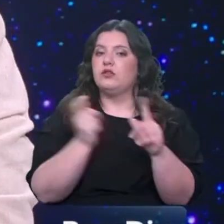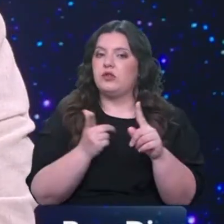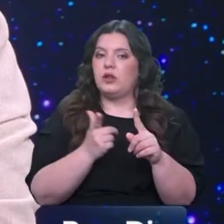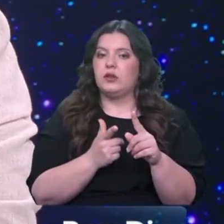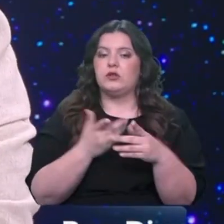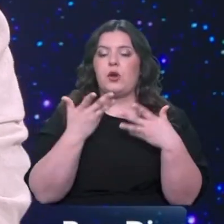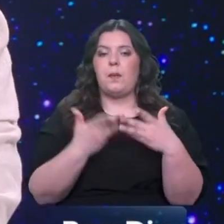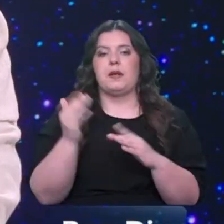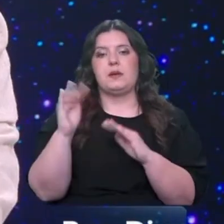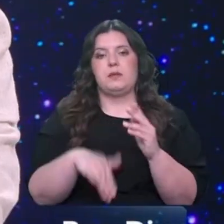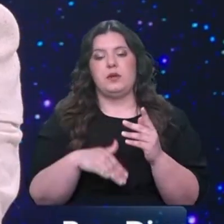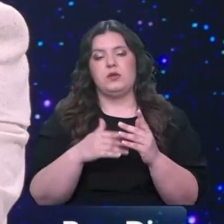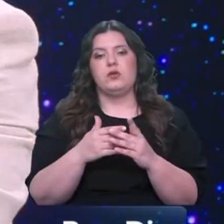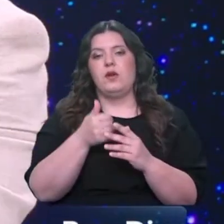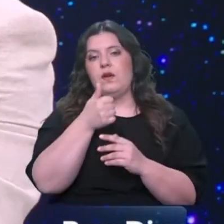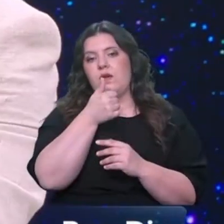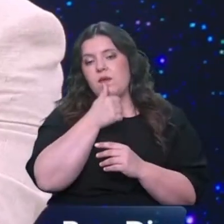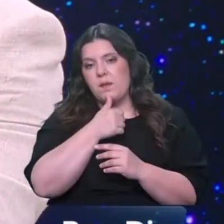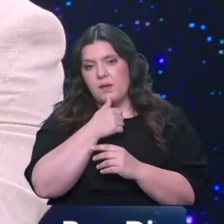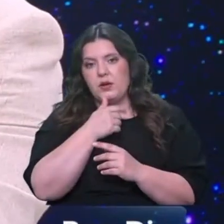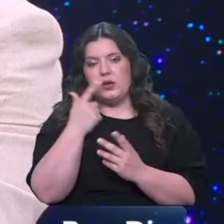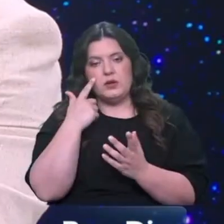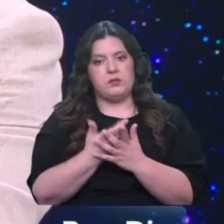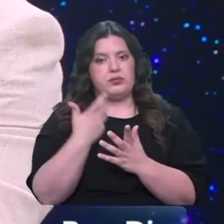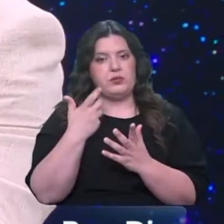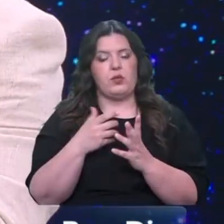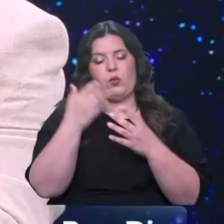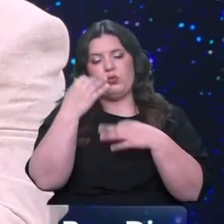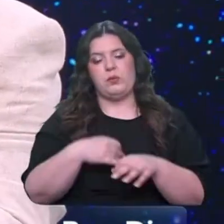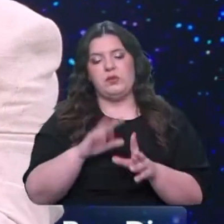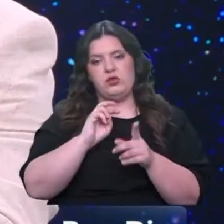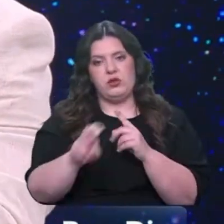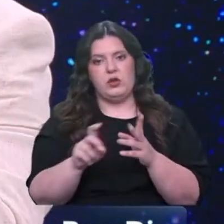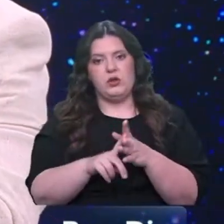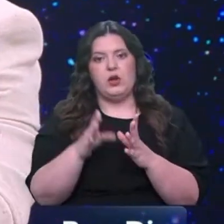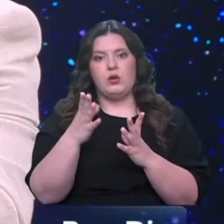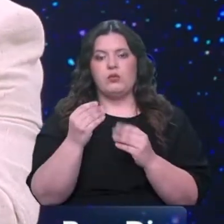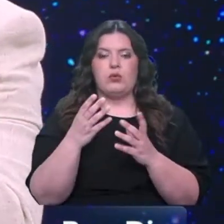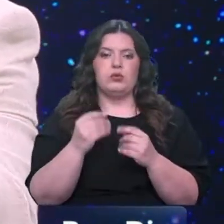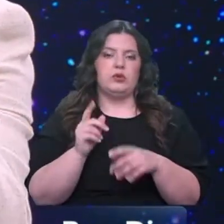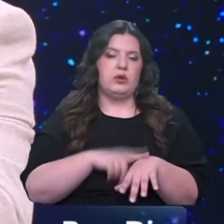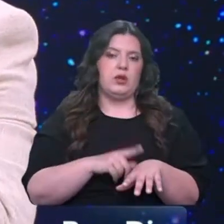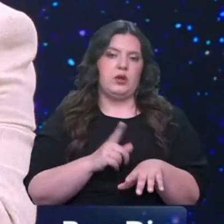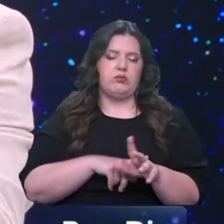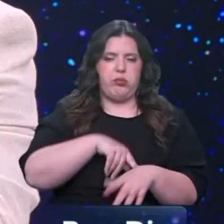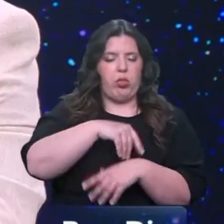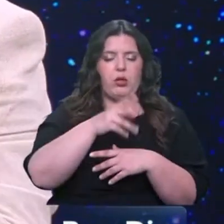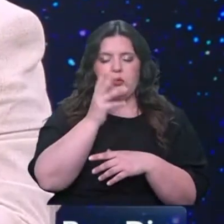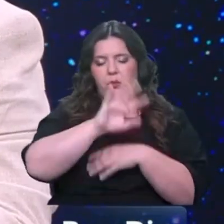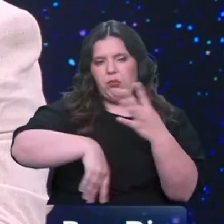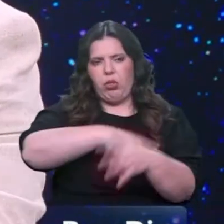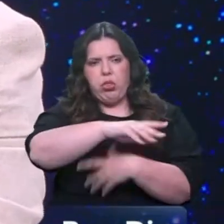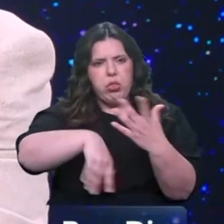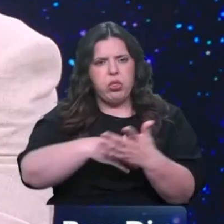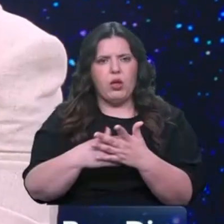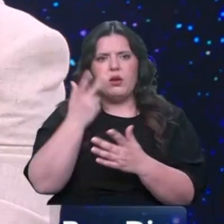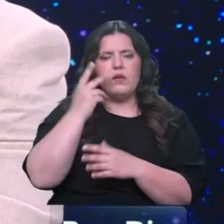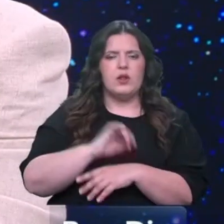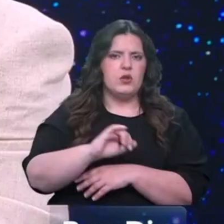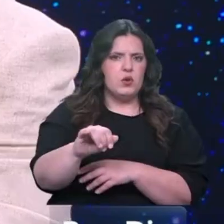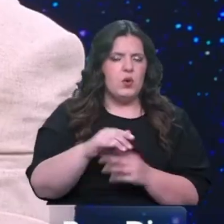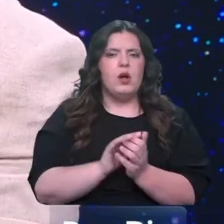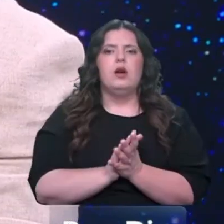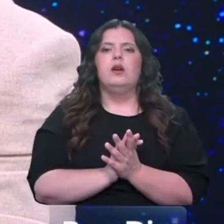menos massa do que o Sol, as anãs vermelhas, exibem um comportamento energético muito tempestuoso ao longo de toda a sua vida. E,